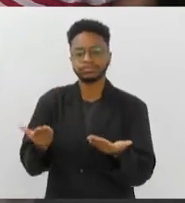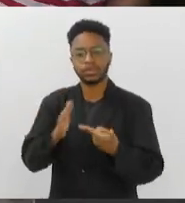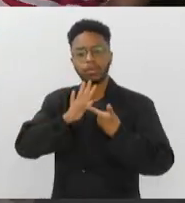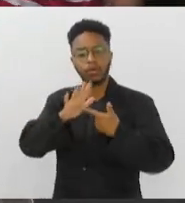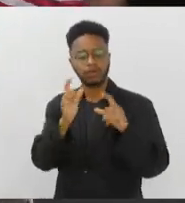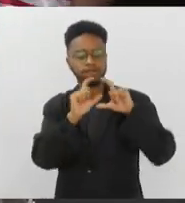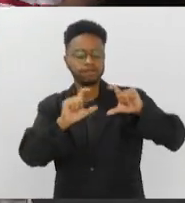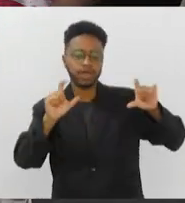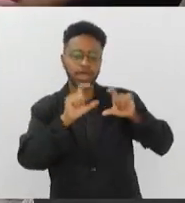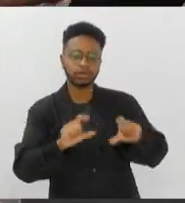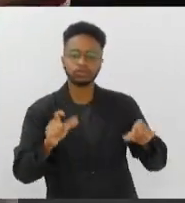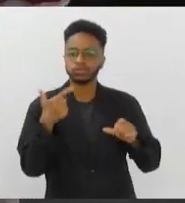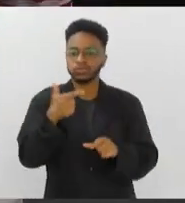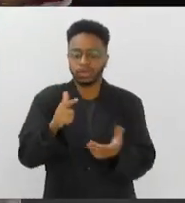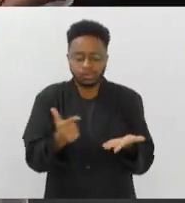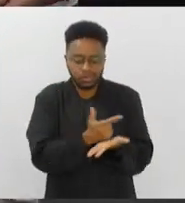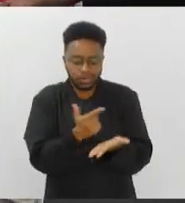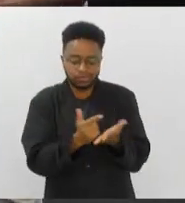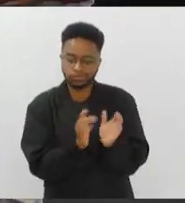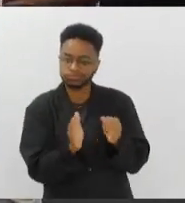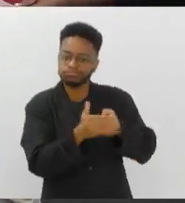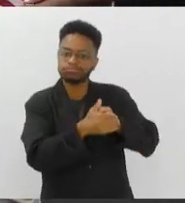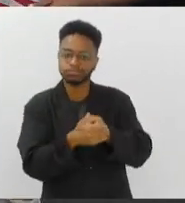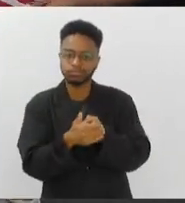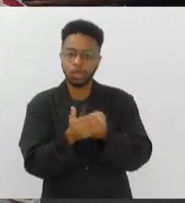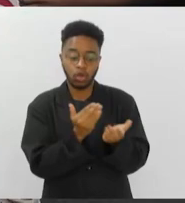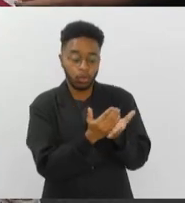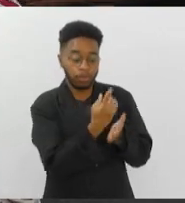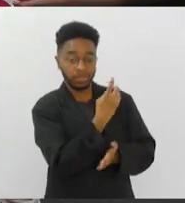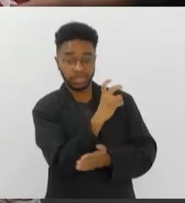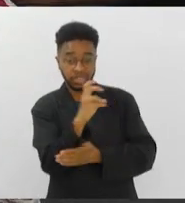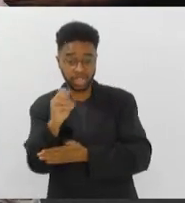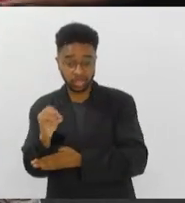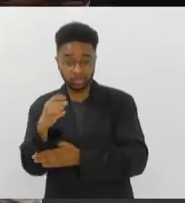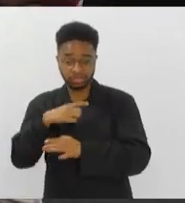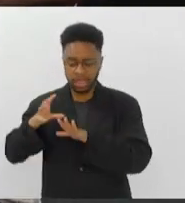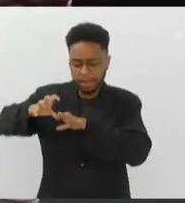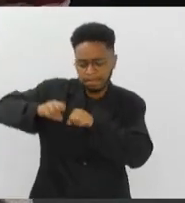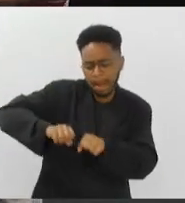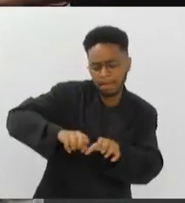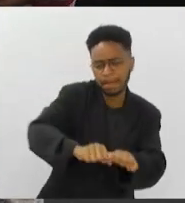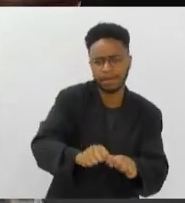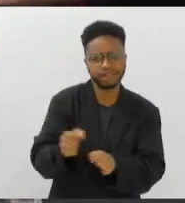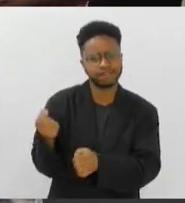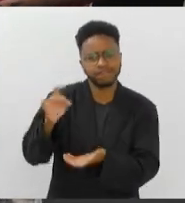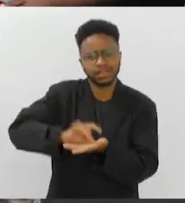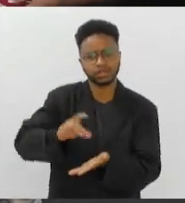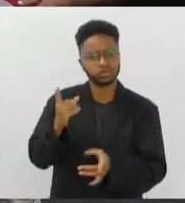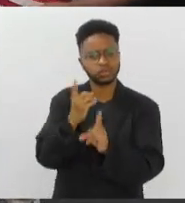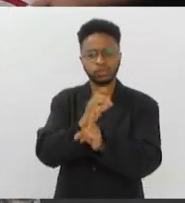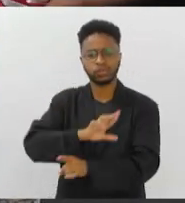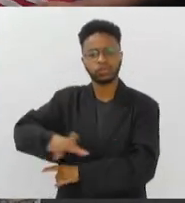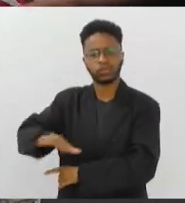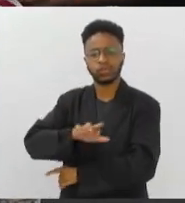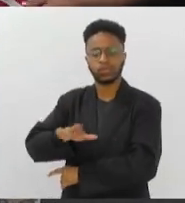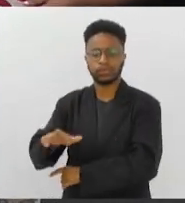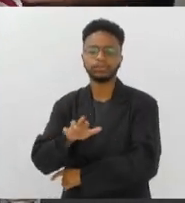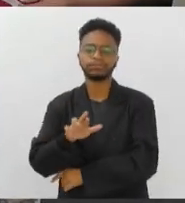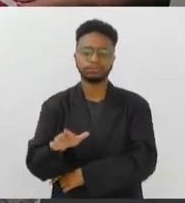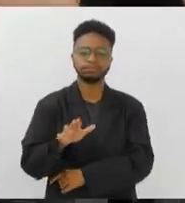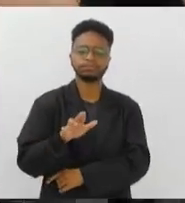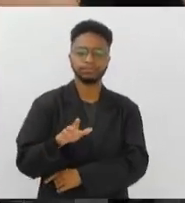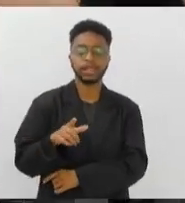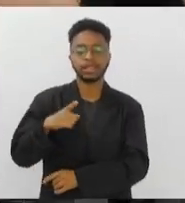que o livro apagou. Desde 1500, sem mais invasão do que descobrimento.